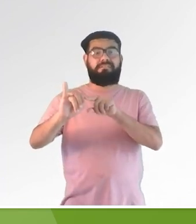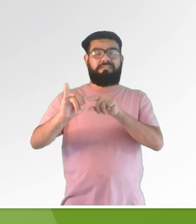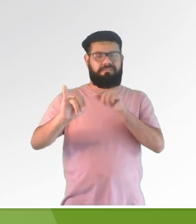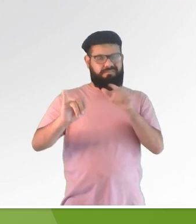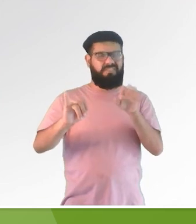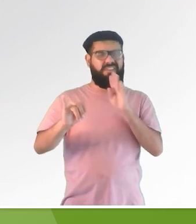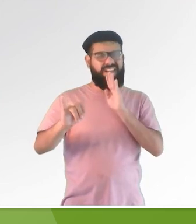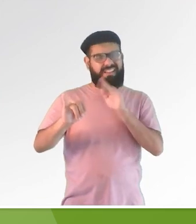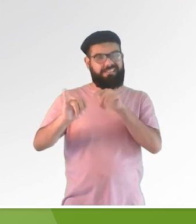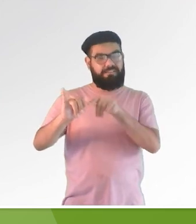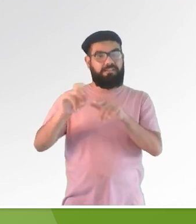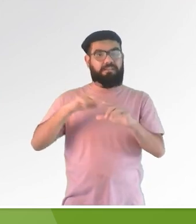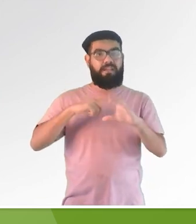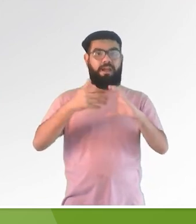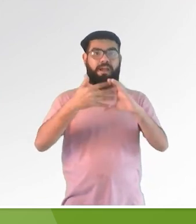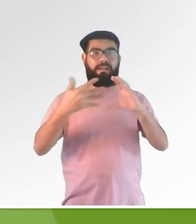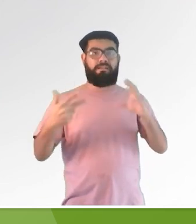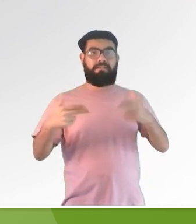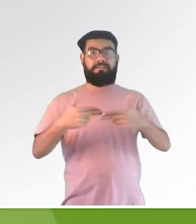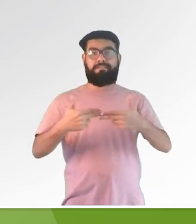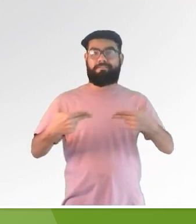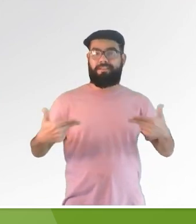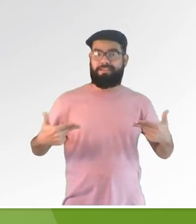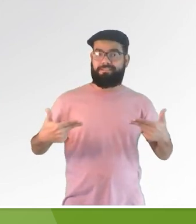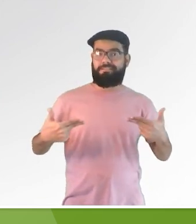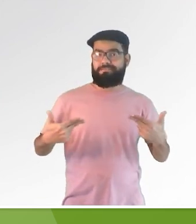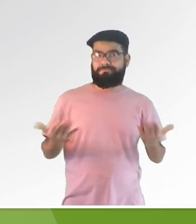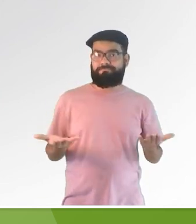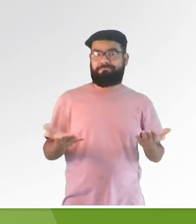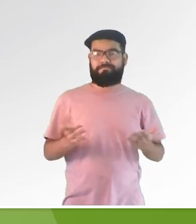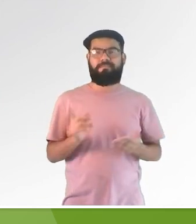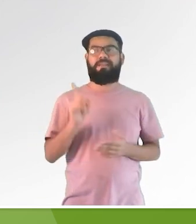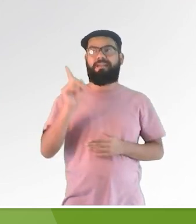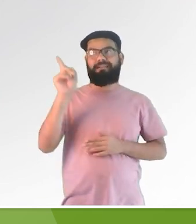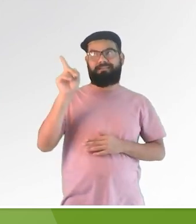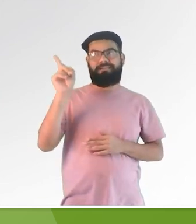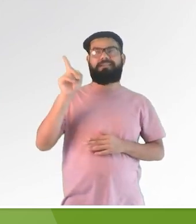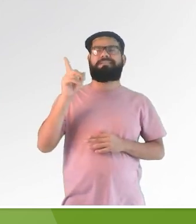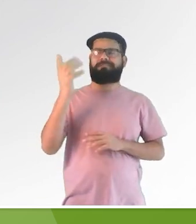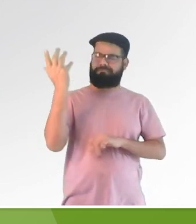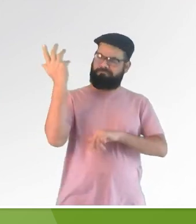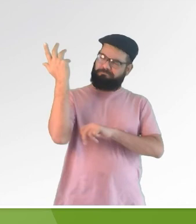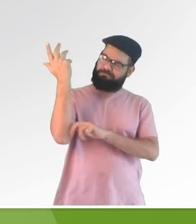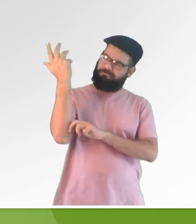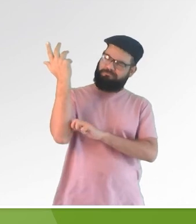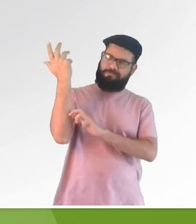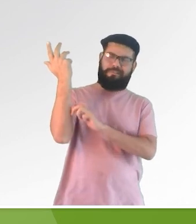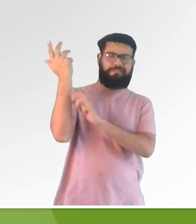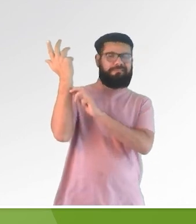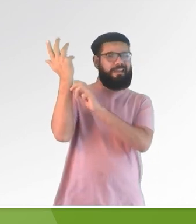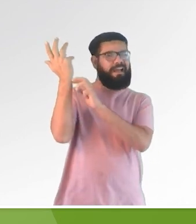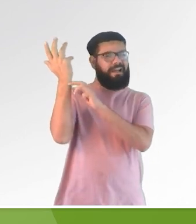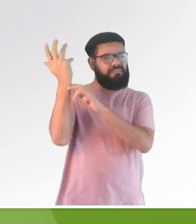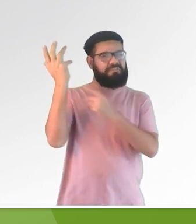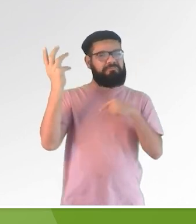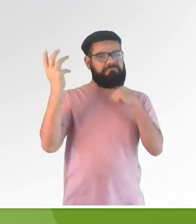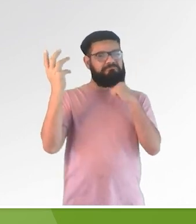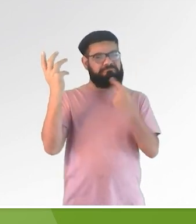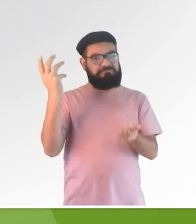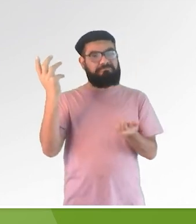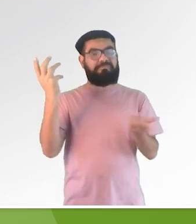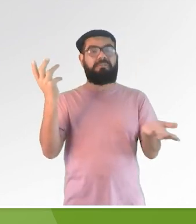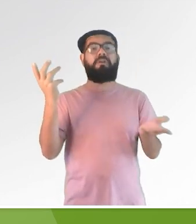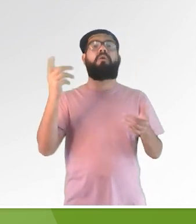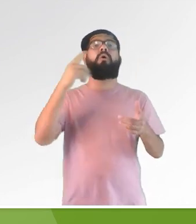diversas características. Além dessa aí que estão dizendo, de acordo com a pesquisa, que eles sobem árvores, né? Quais